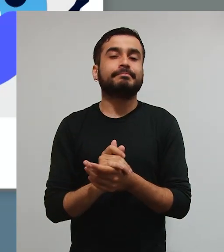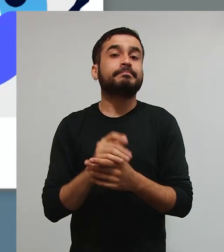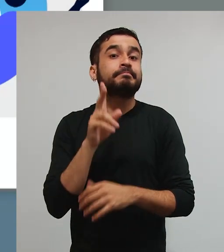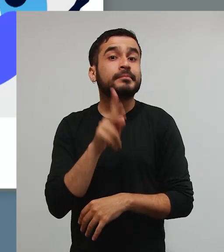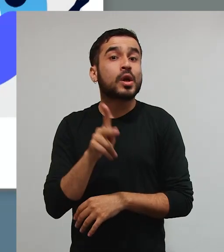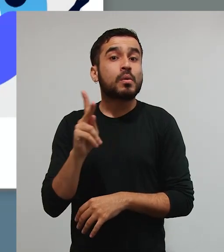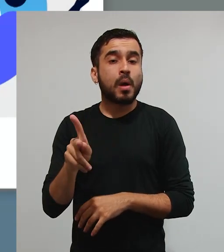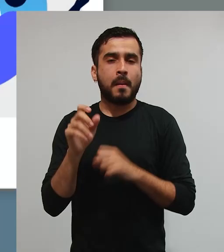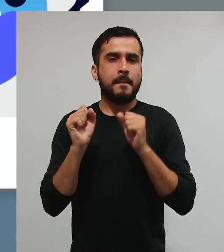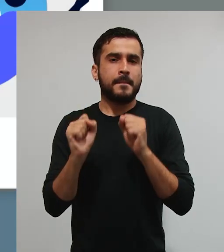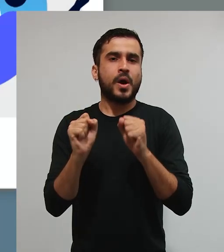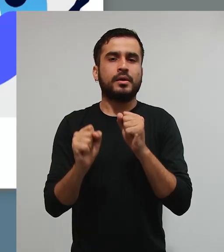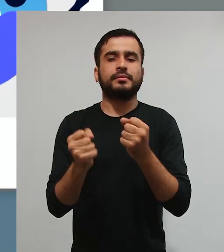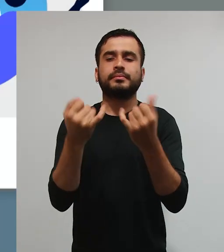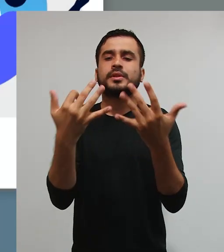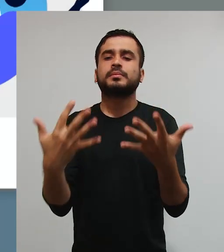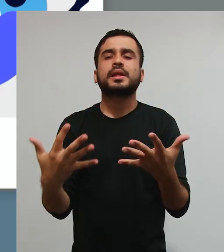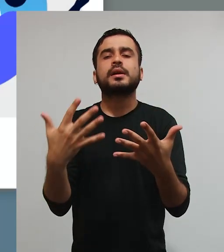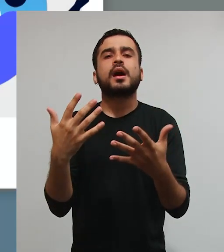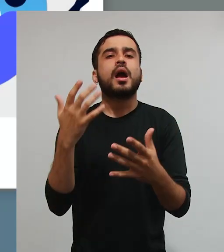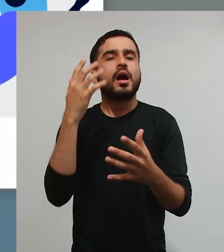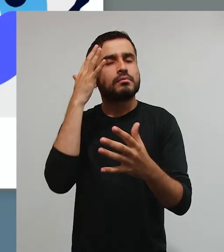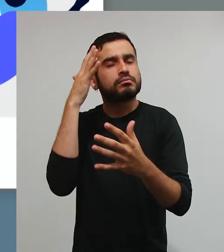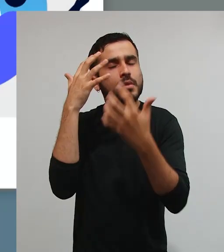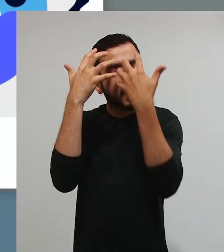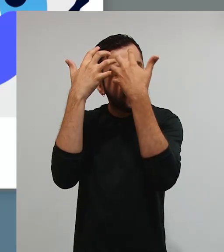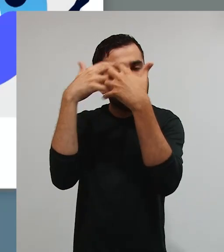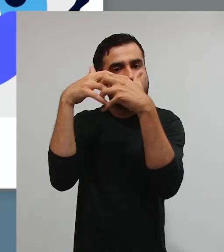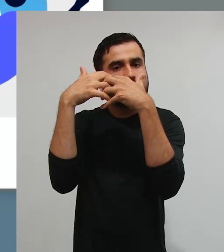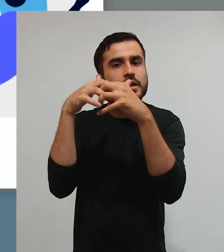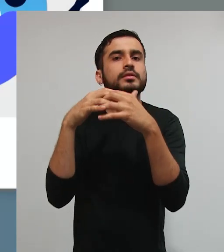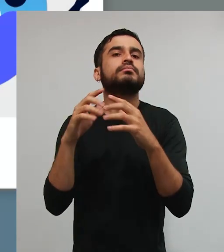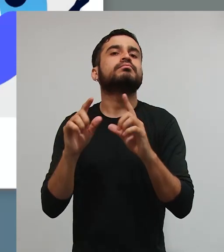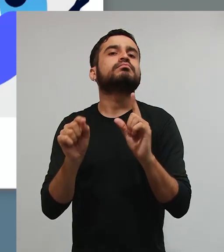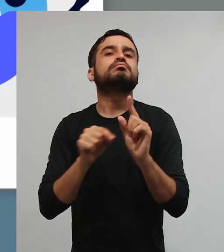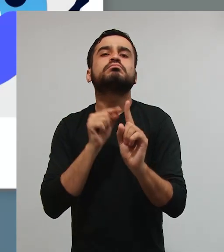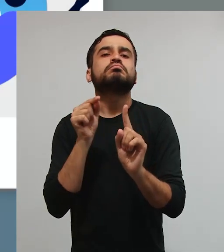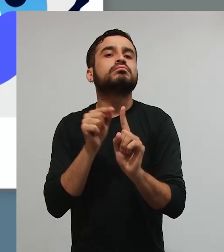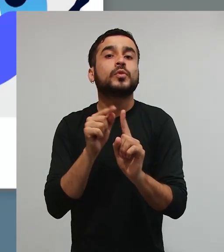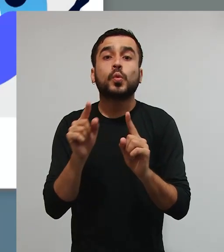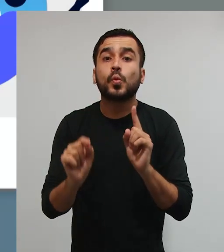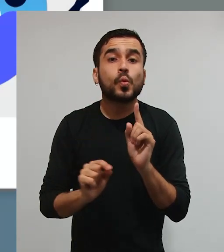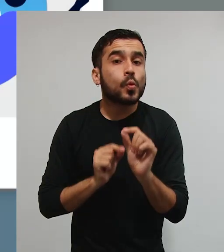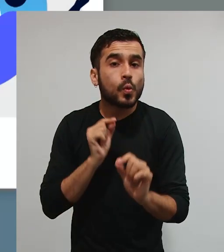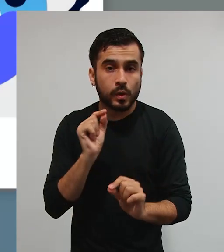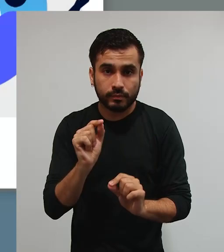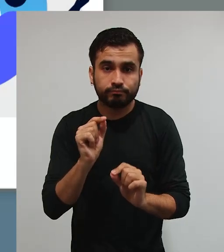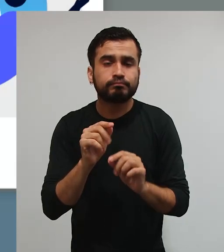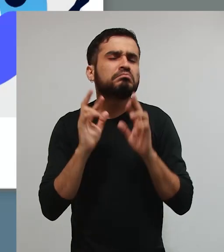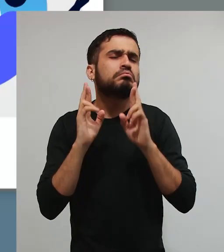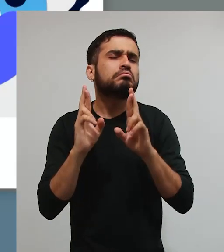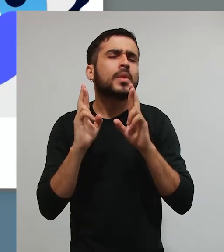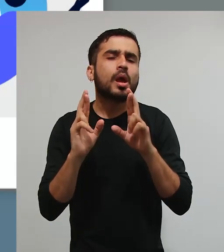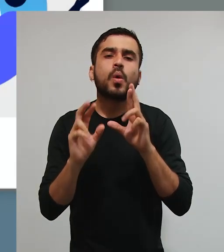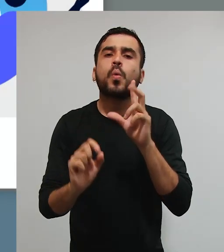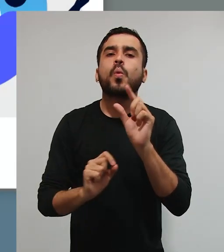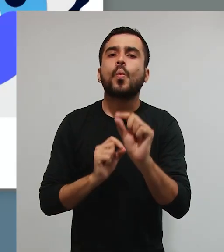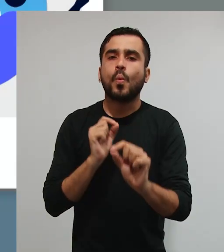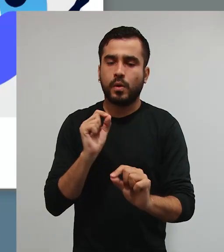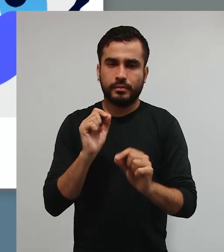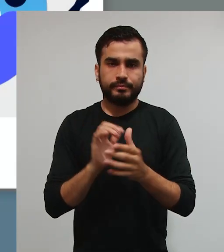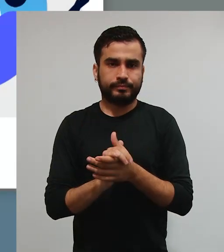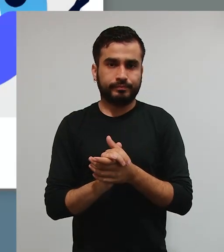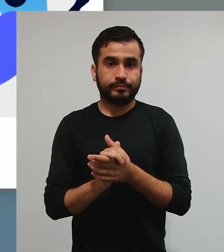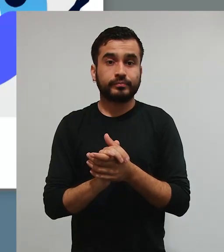deve começar seu planejamento refletindo sobre pontos como o que ele almeja, o que espera com aquela intervenção.